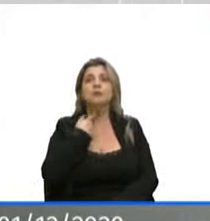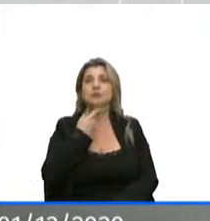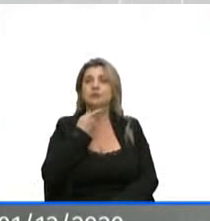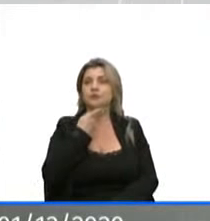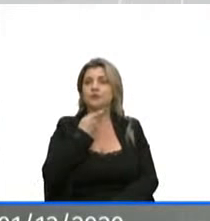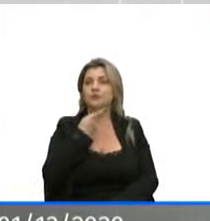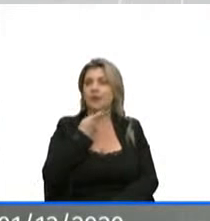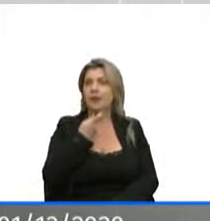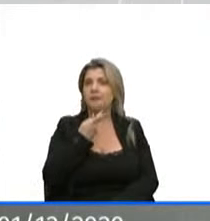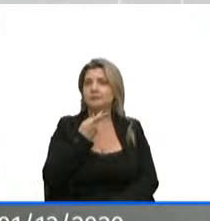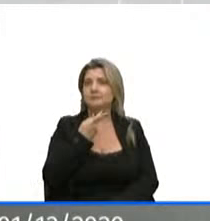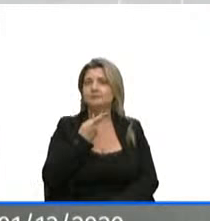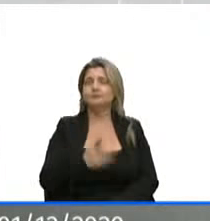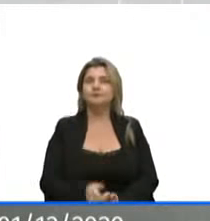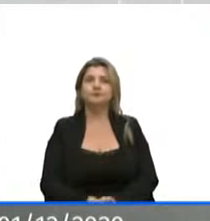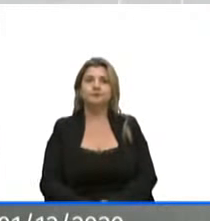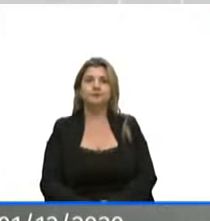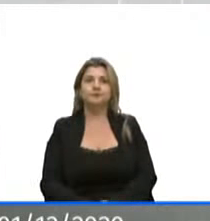acrescentar. Sofia?